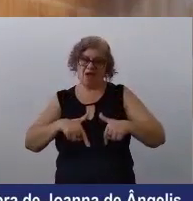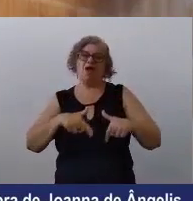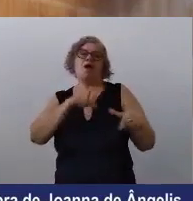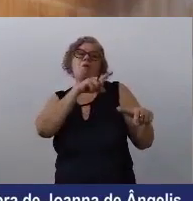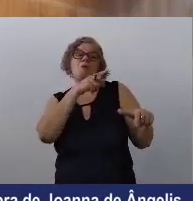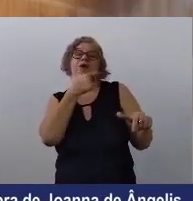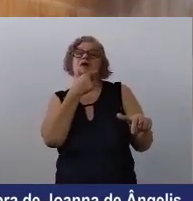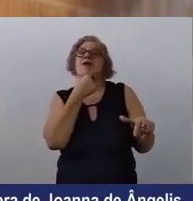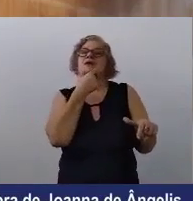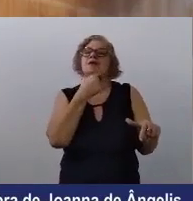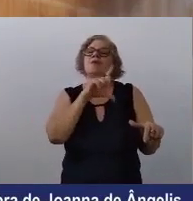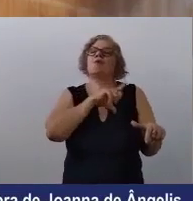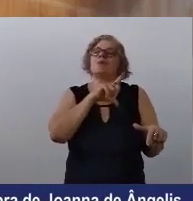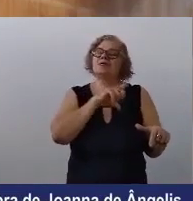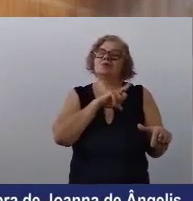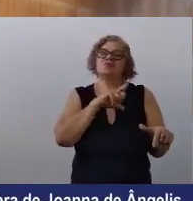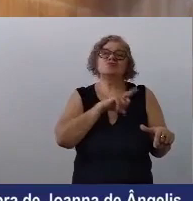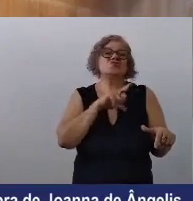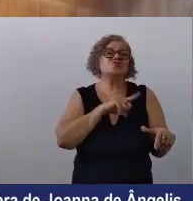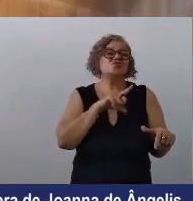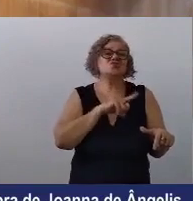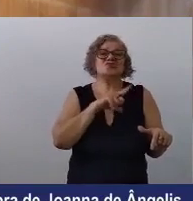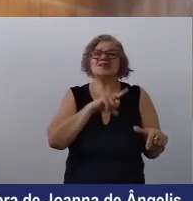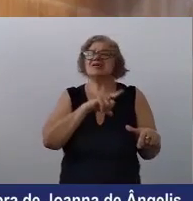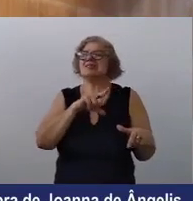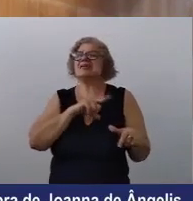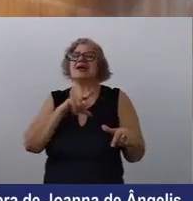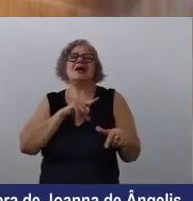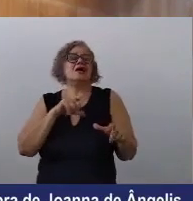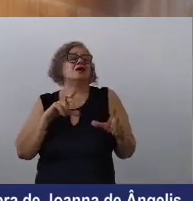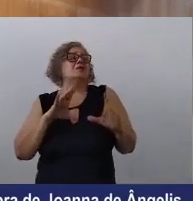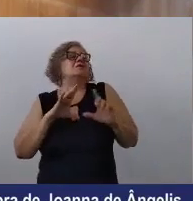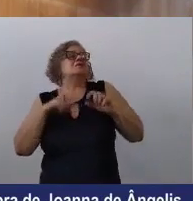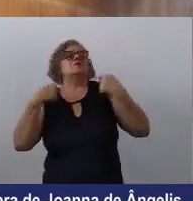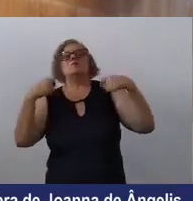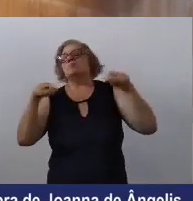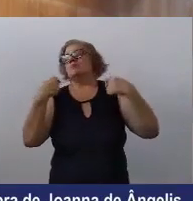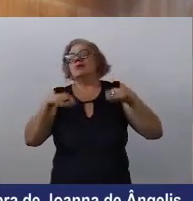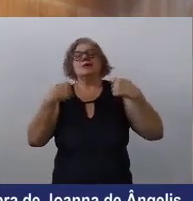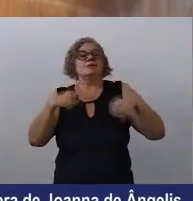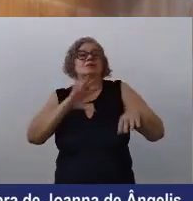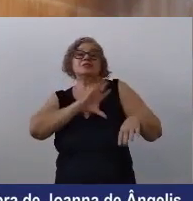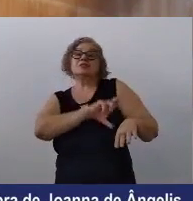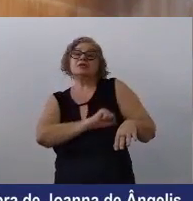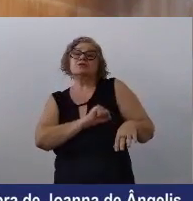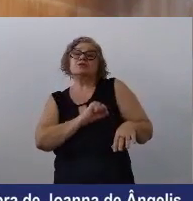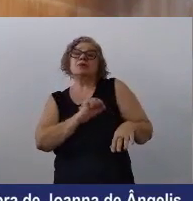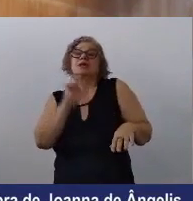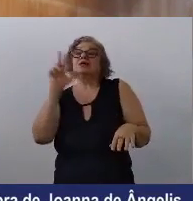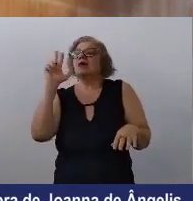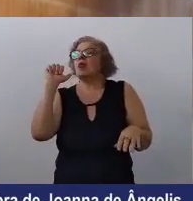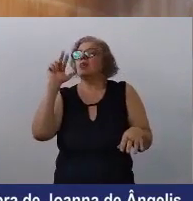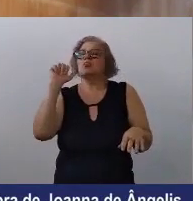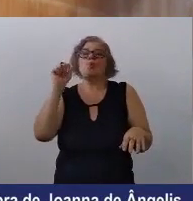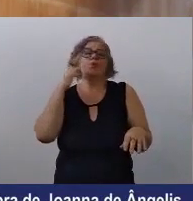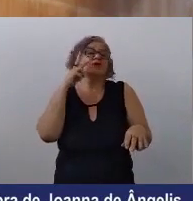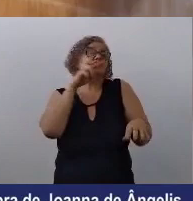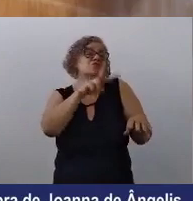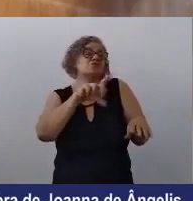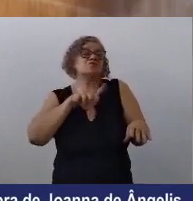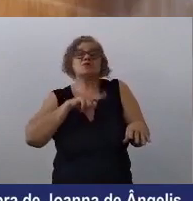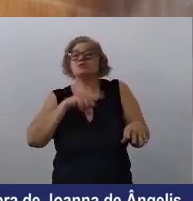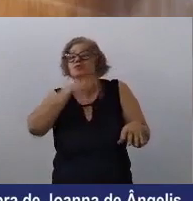homem tinha um conhecimento e uma capacidade de amar que ela nunca havia percebido em ninguém, e